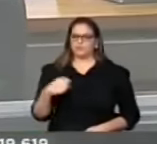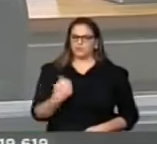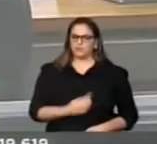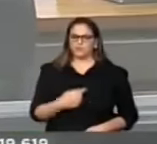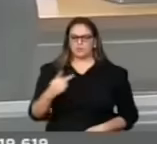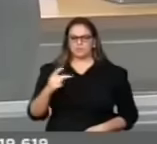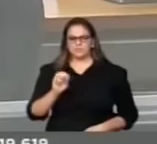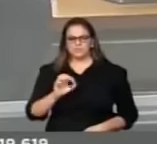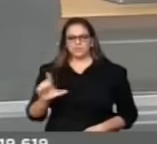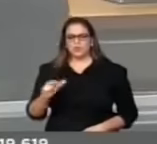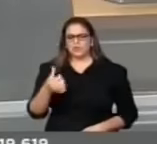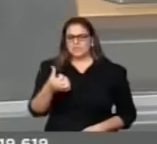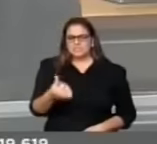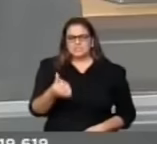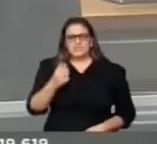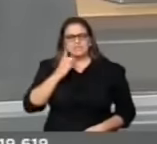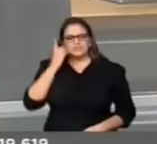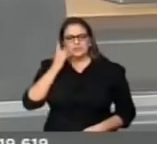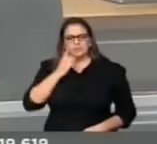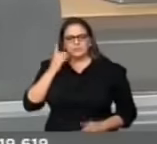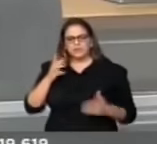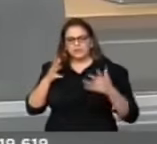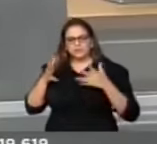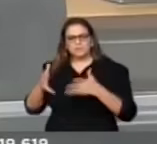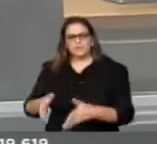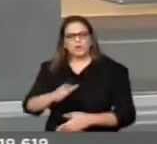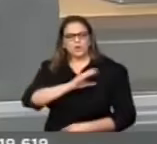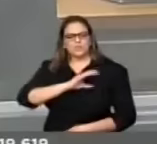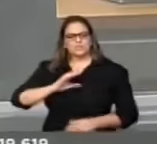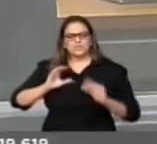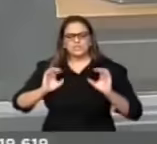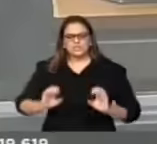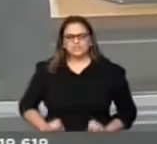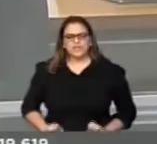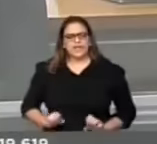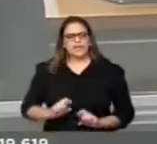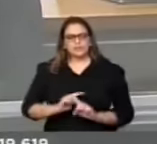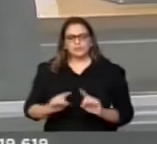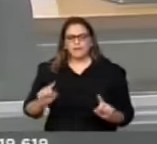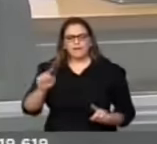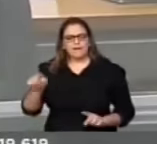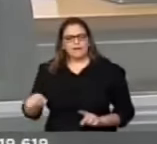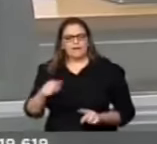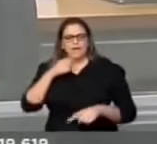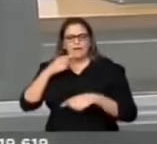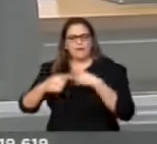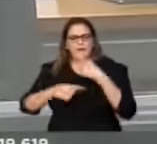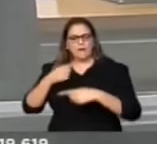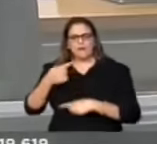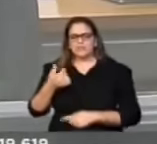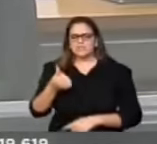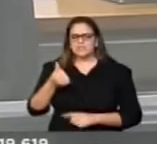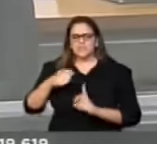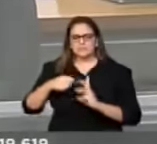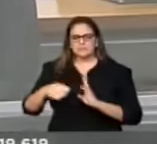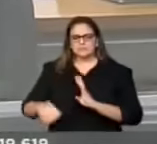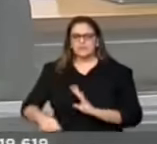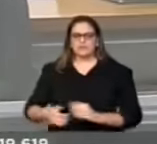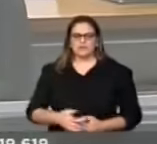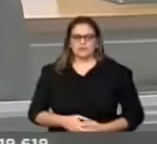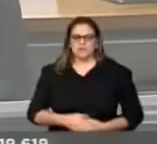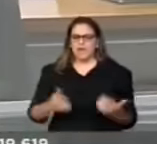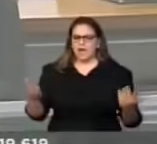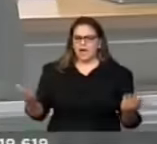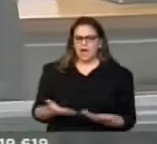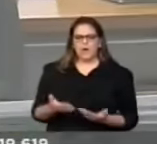6 deputados entrar no Conselho de Ética contra Eduardo Cunha, e há 6 meses ele está protelando isso. E agora ele quer determinar o